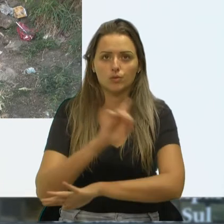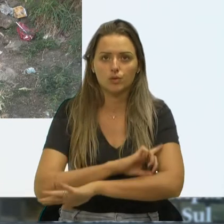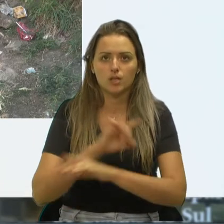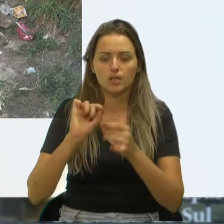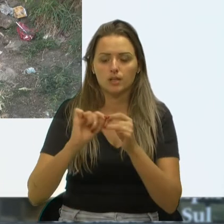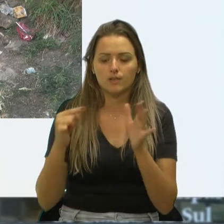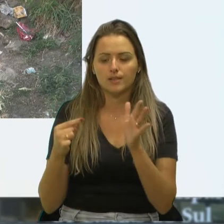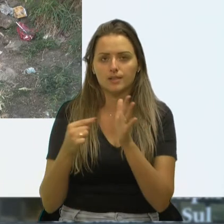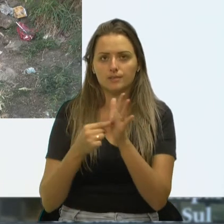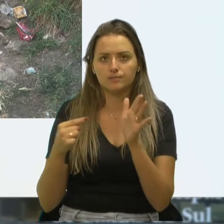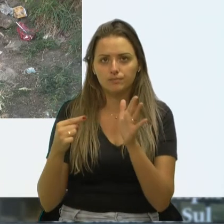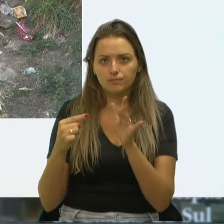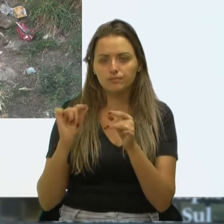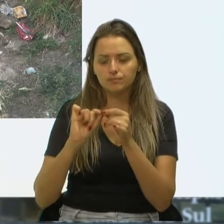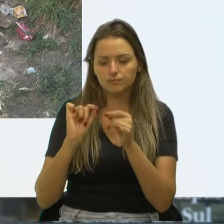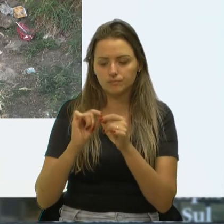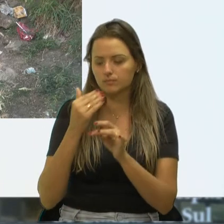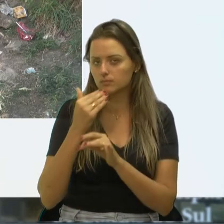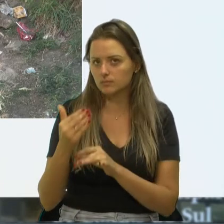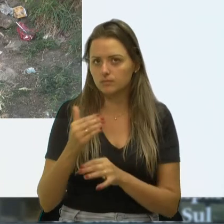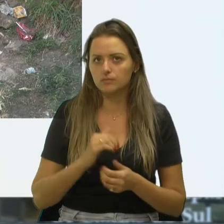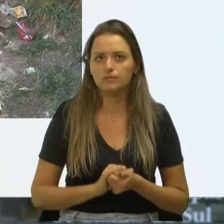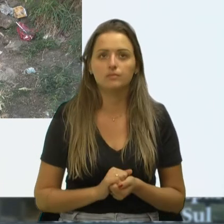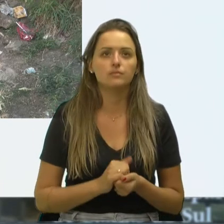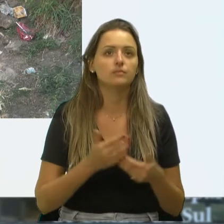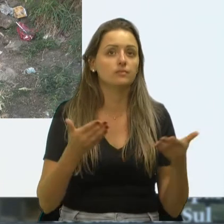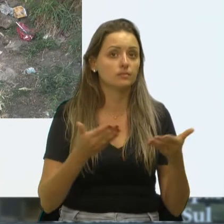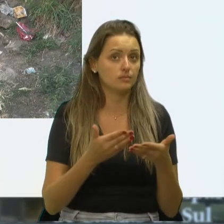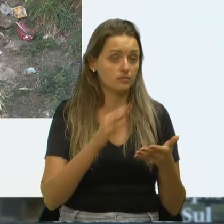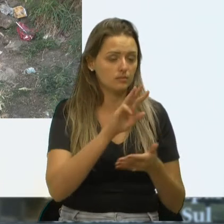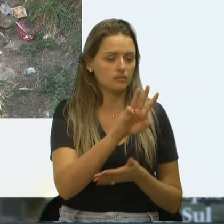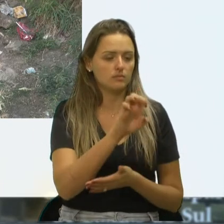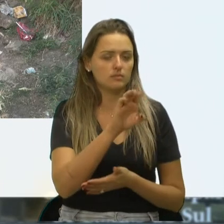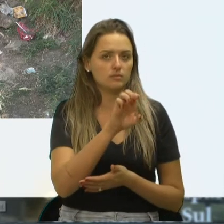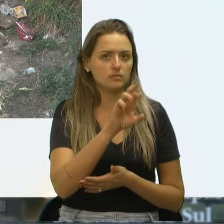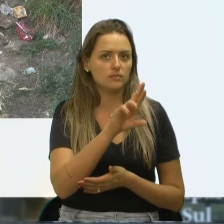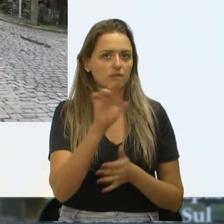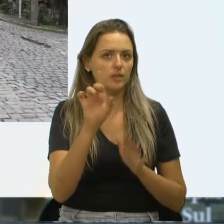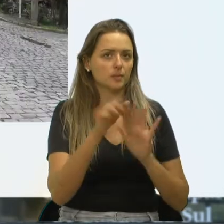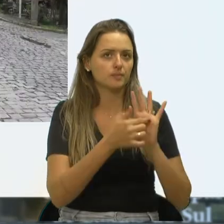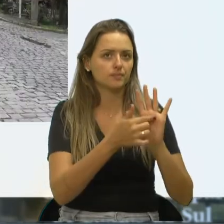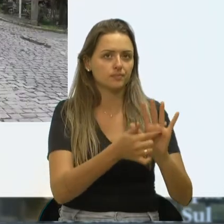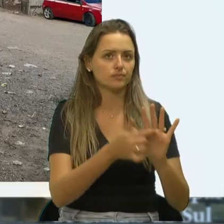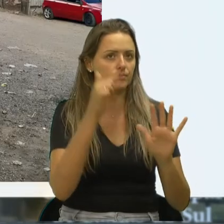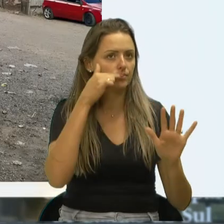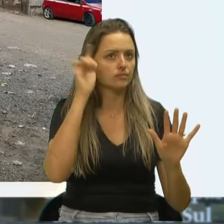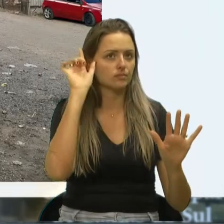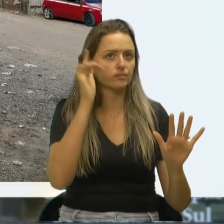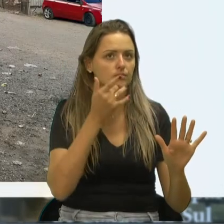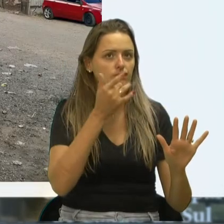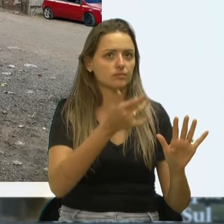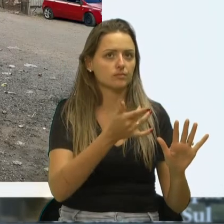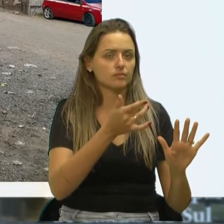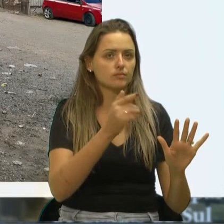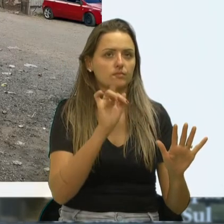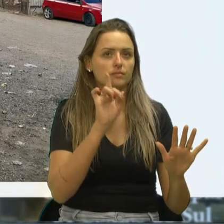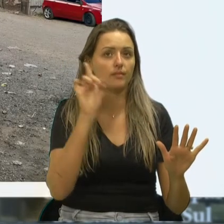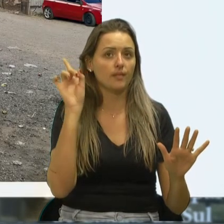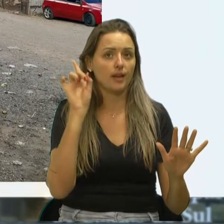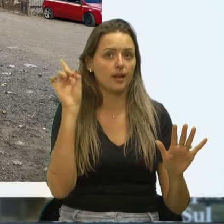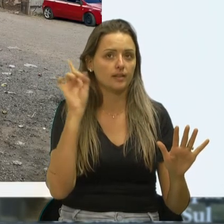fomos lá na Codeca. Agora, Weber, vamos ver se nós temos a outra que eu tive na tarde de ontem. Foi essa aqui,